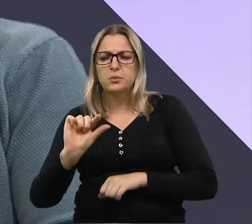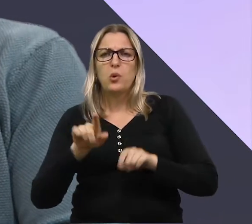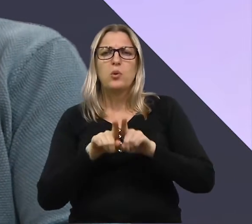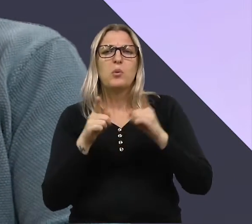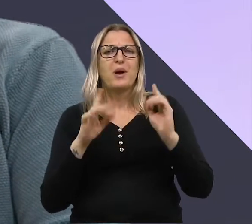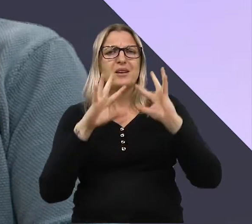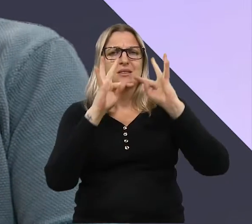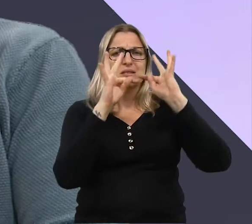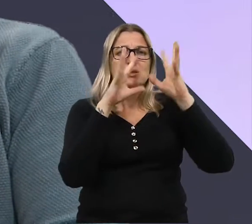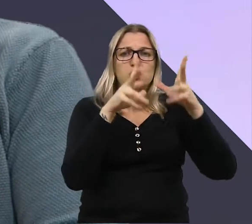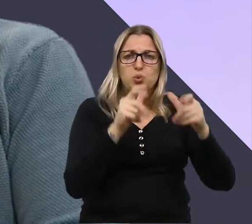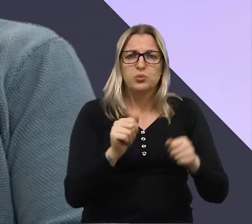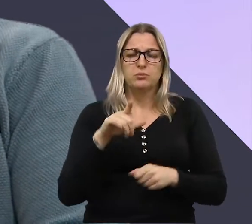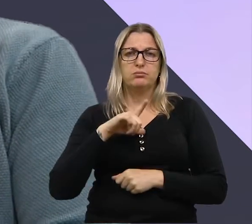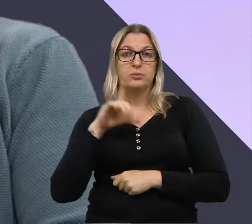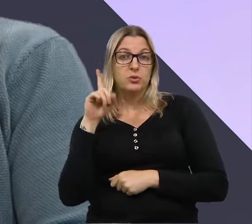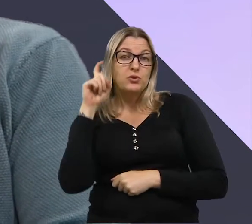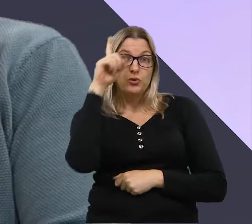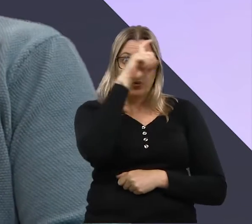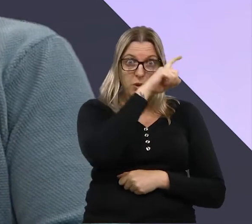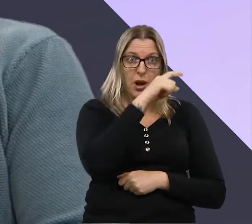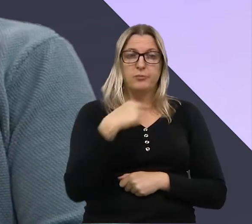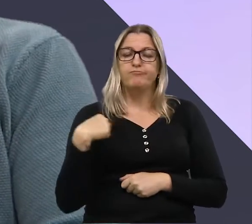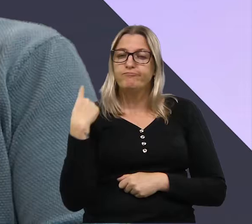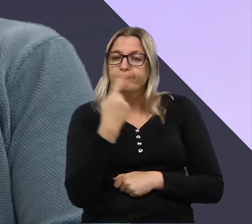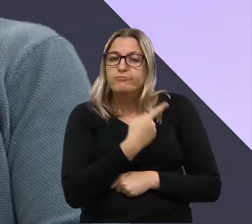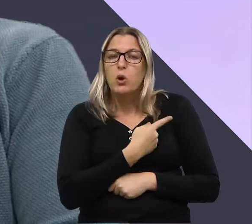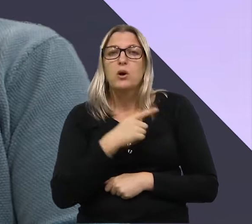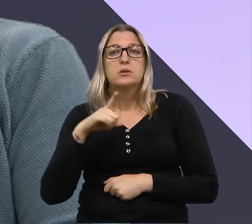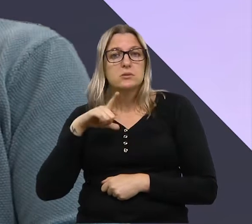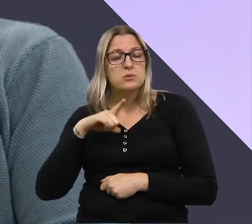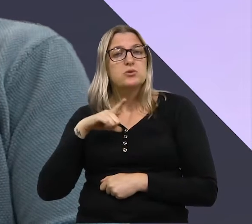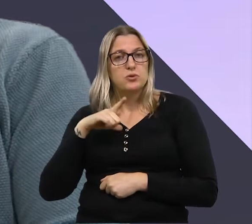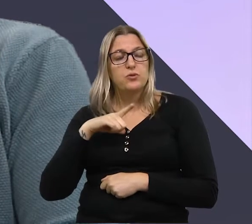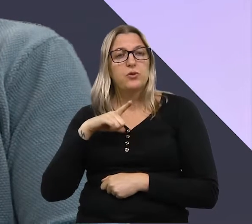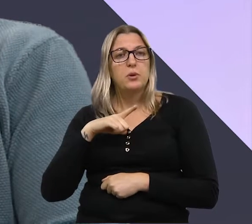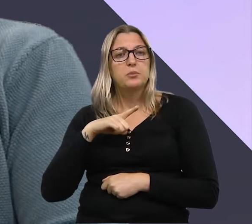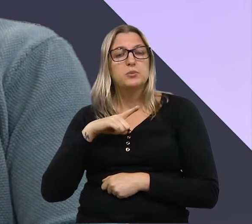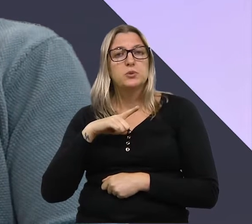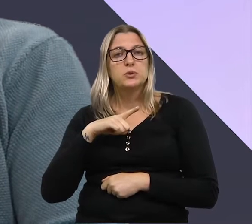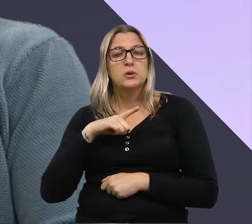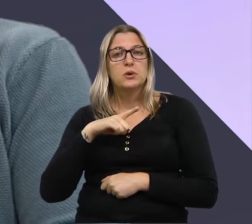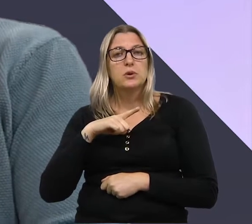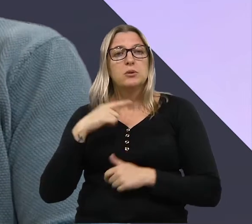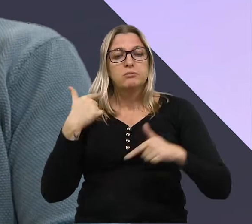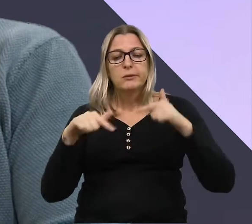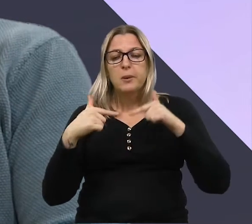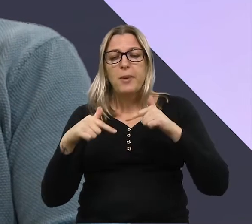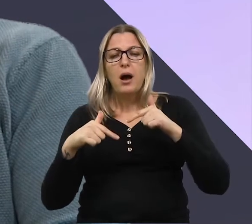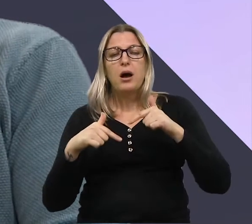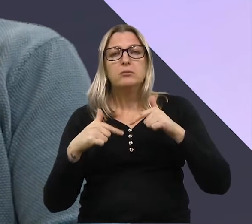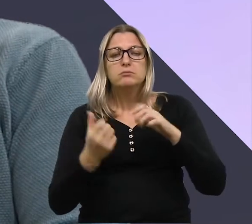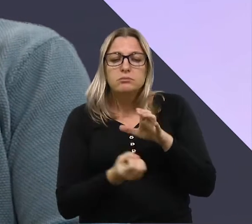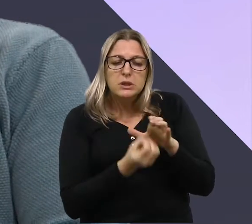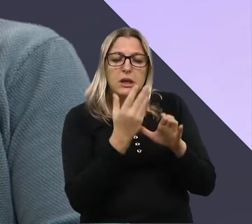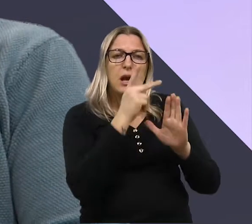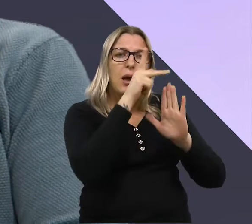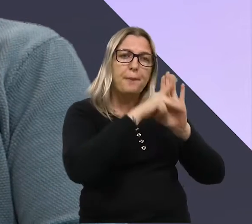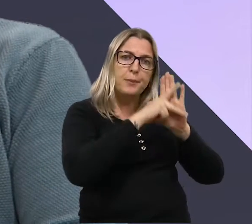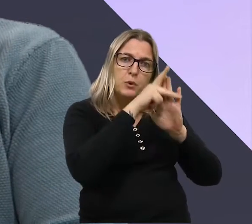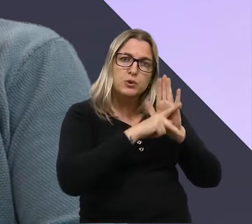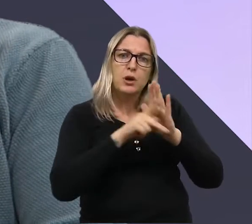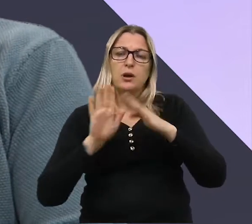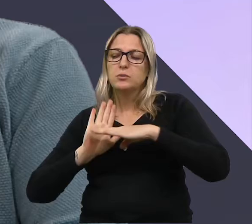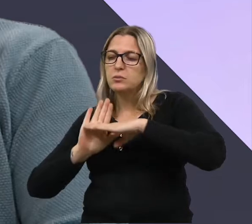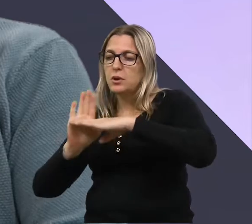todas tiveram as suas dificuldades e nós fomos incumbidos de desenvolver um projeto em cima diz que pudesse amenizar essa dificuldade